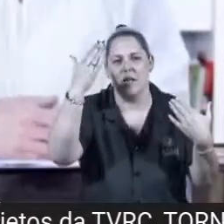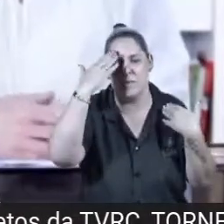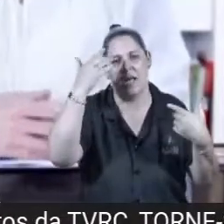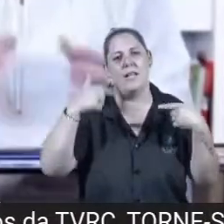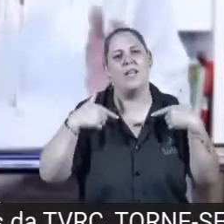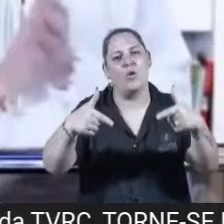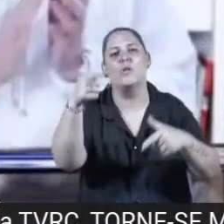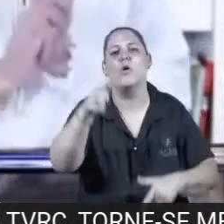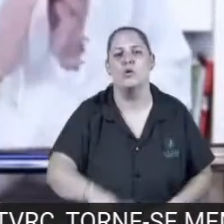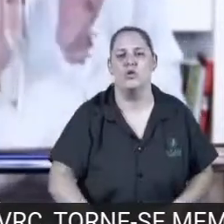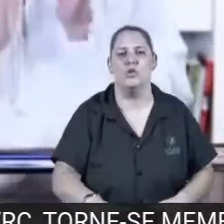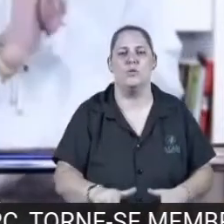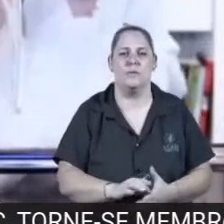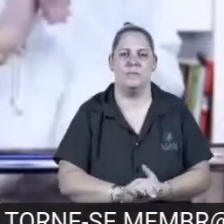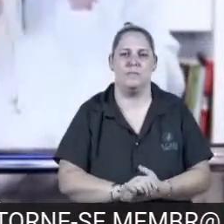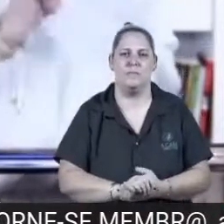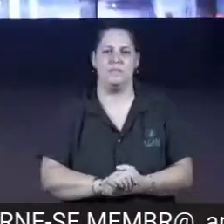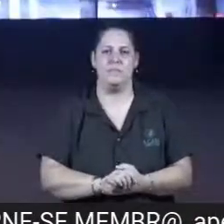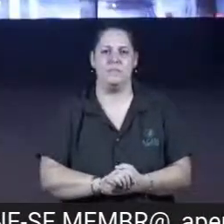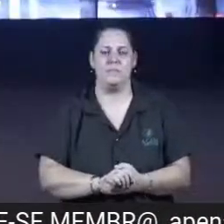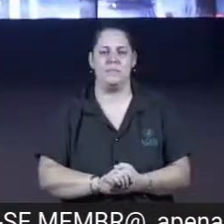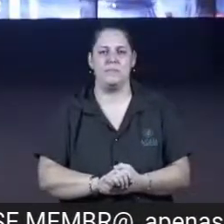companheiro.